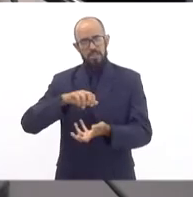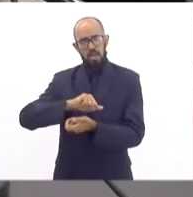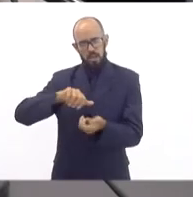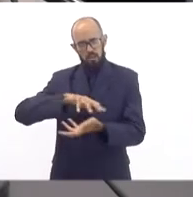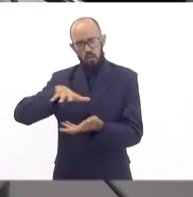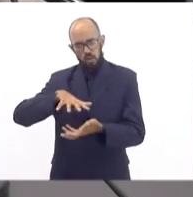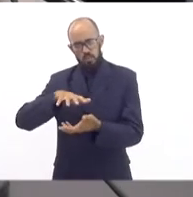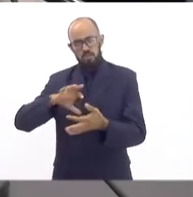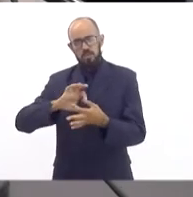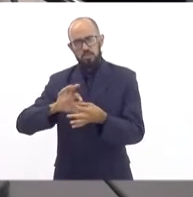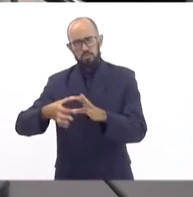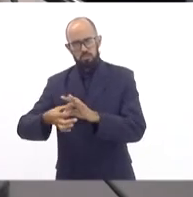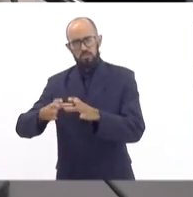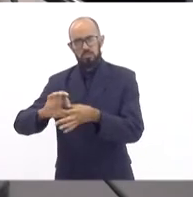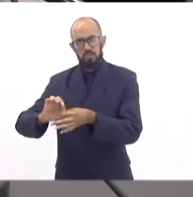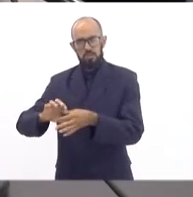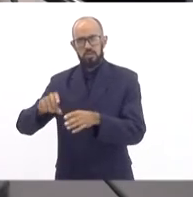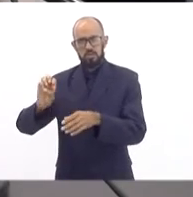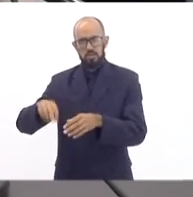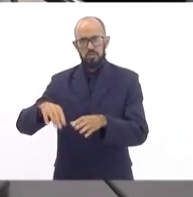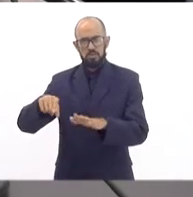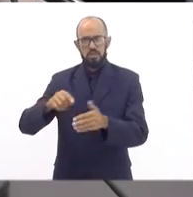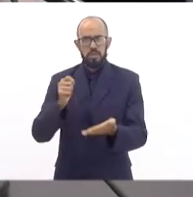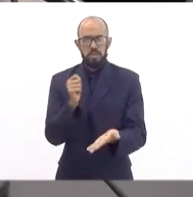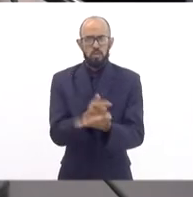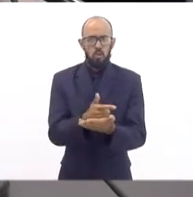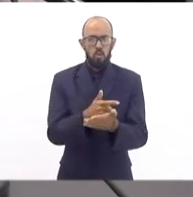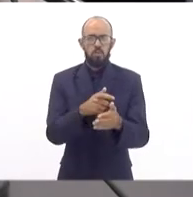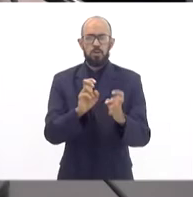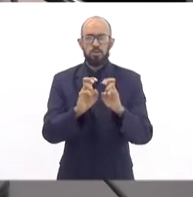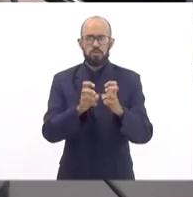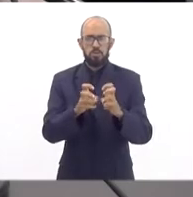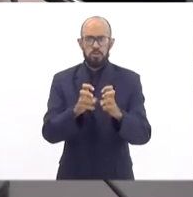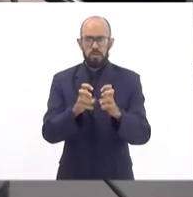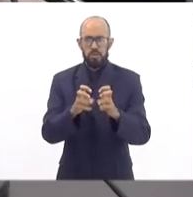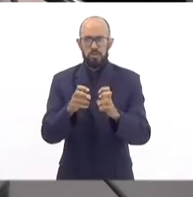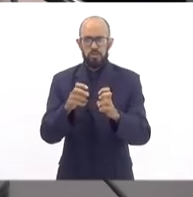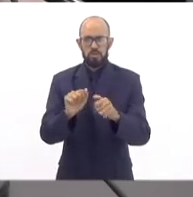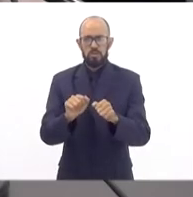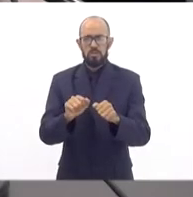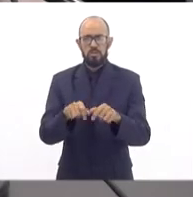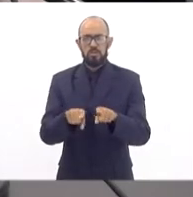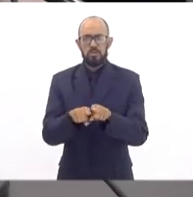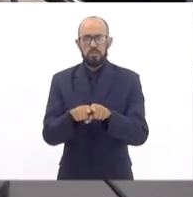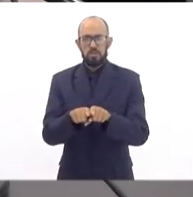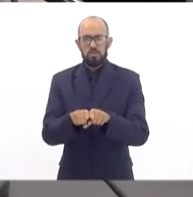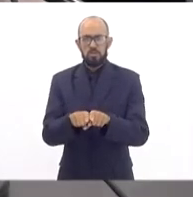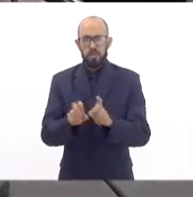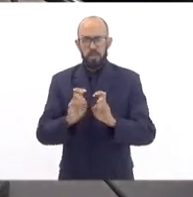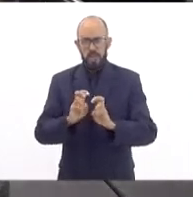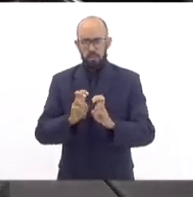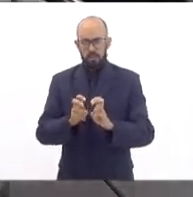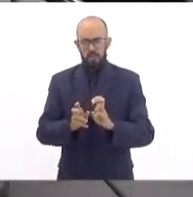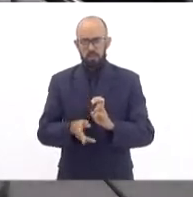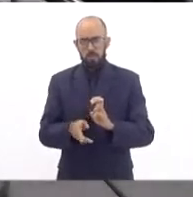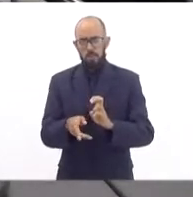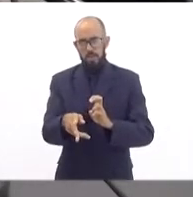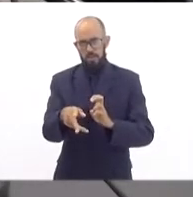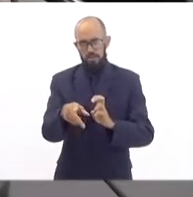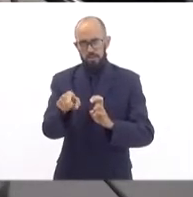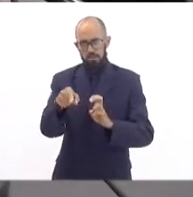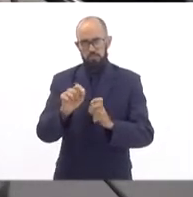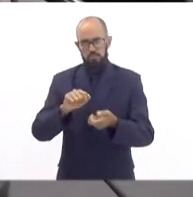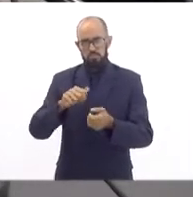estações, a questão da compra dos trens pelo Estado, questões da via permanente, de melhoria na